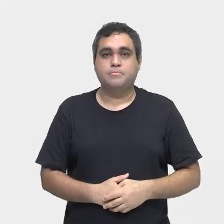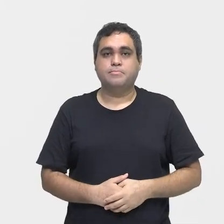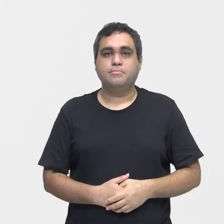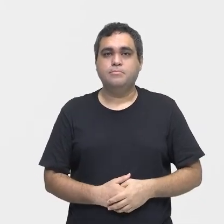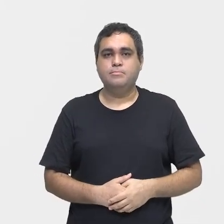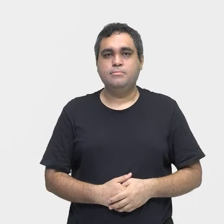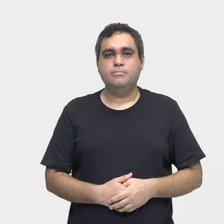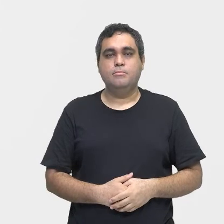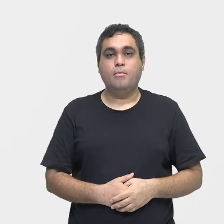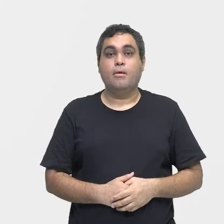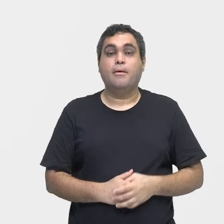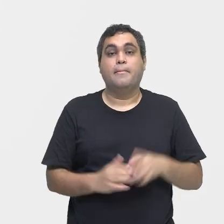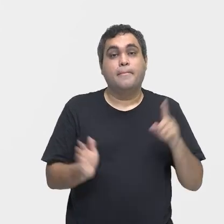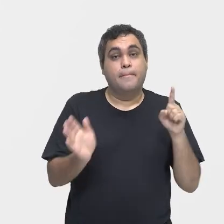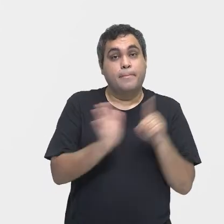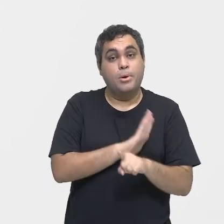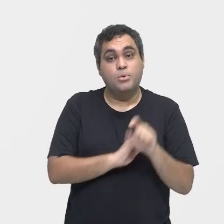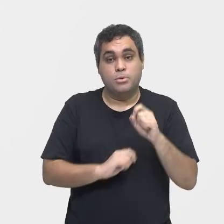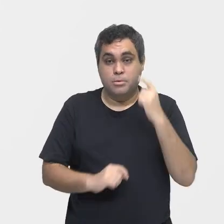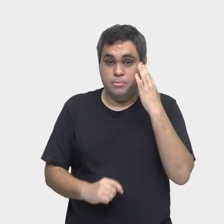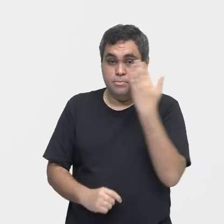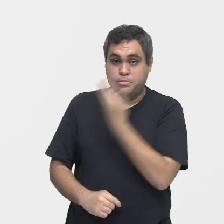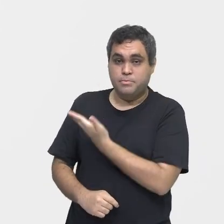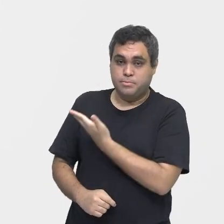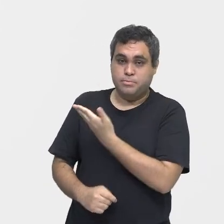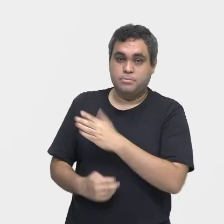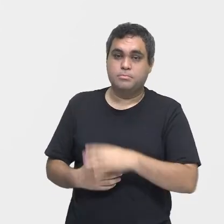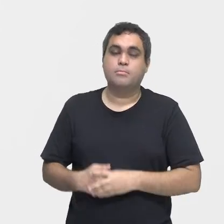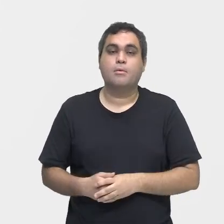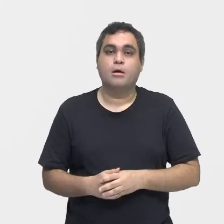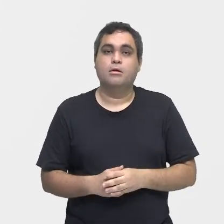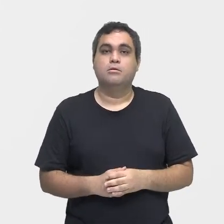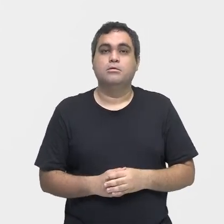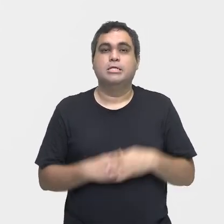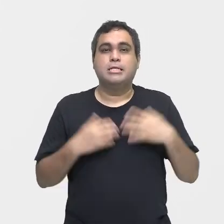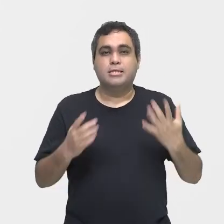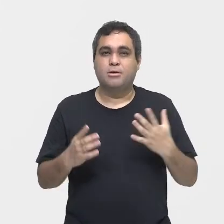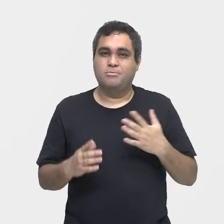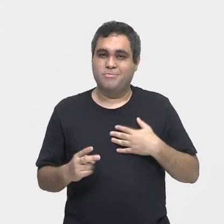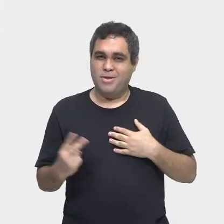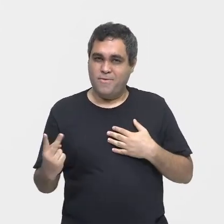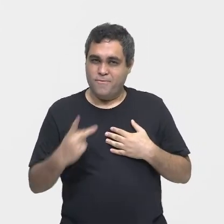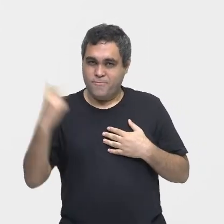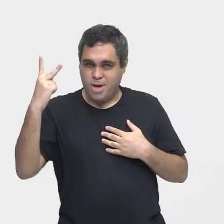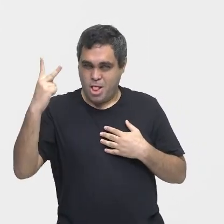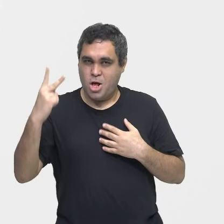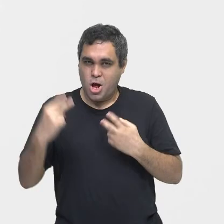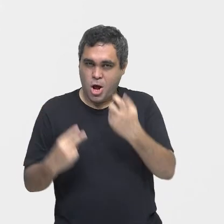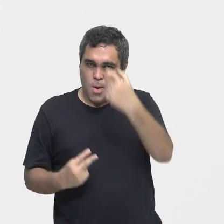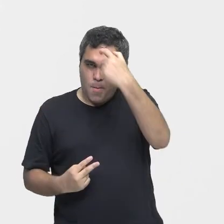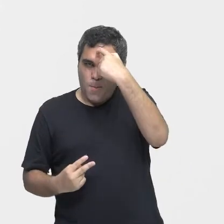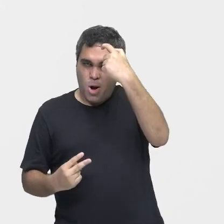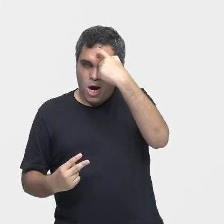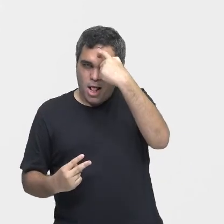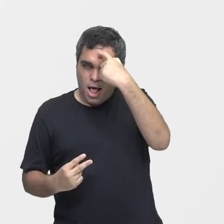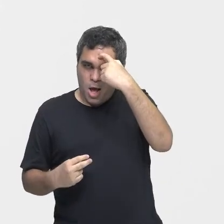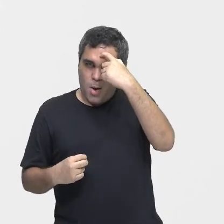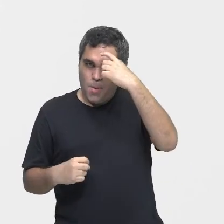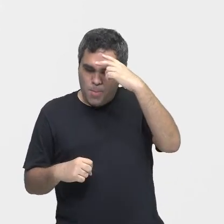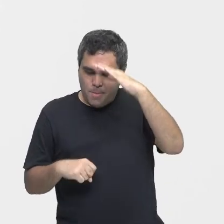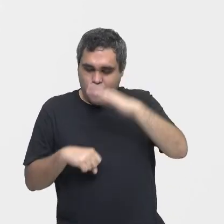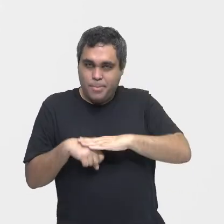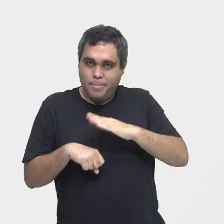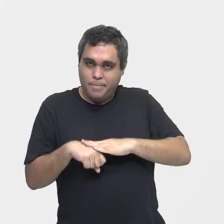B pergunta o seguinte, olha, os valores passados pela mídia podem nos influenciar